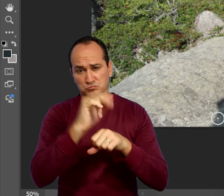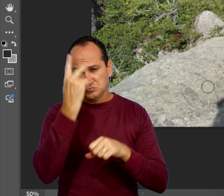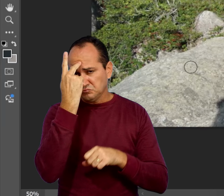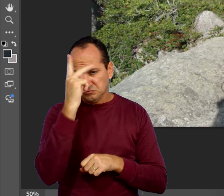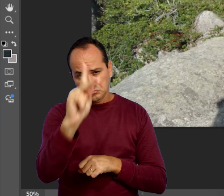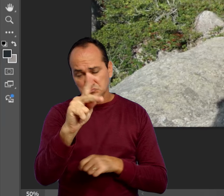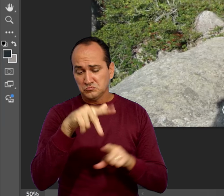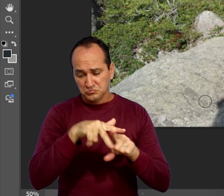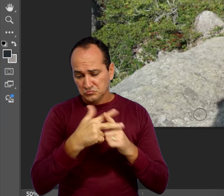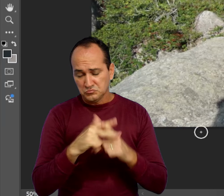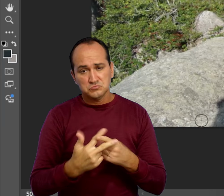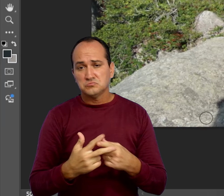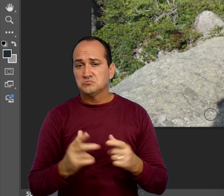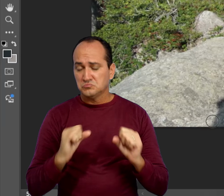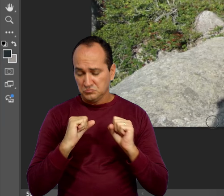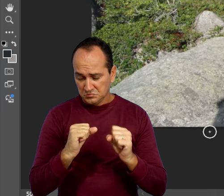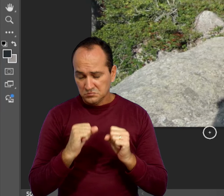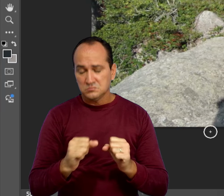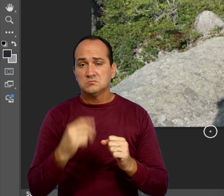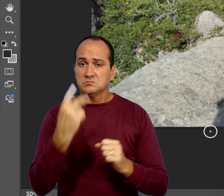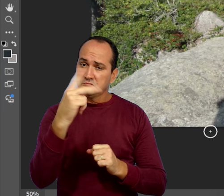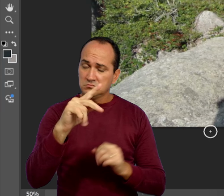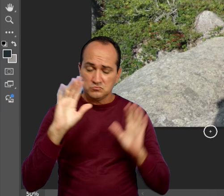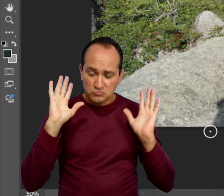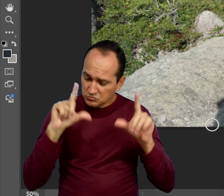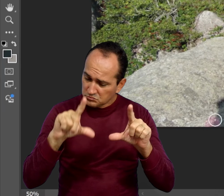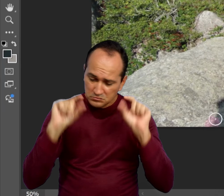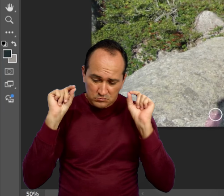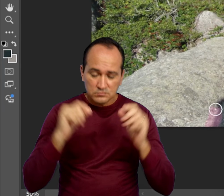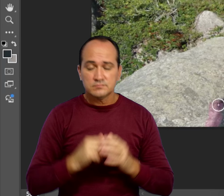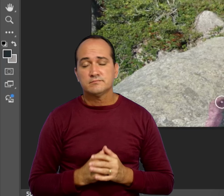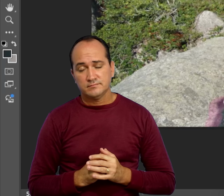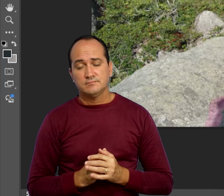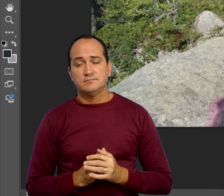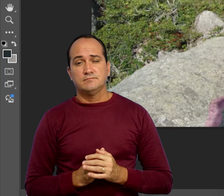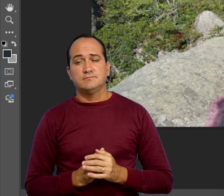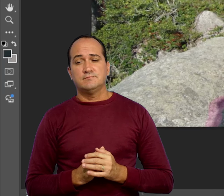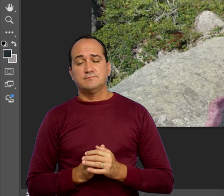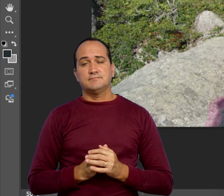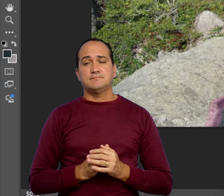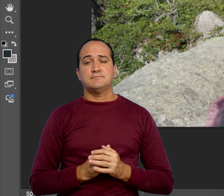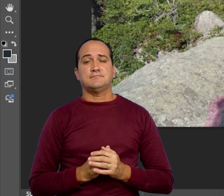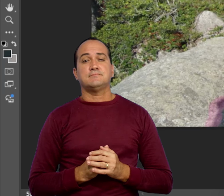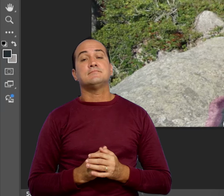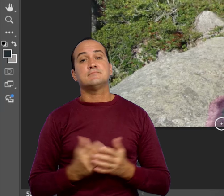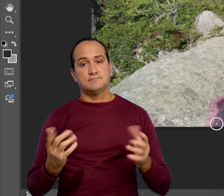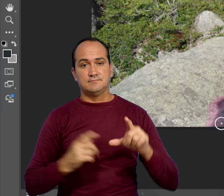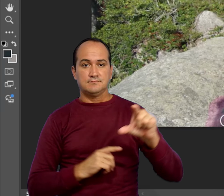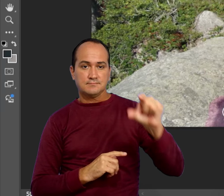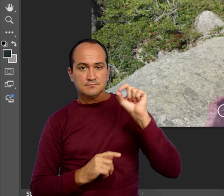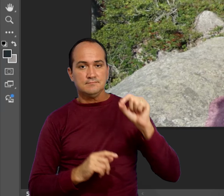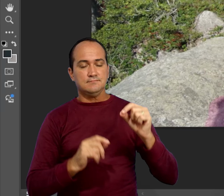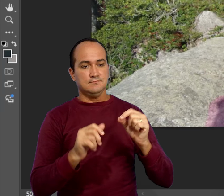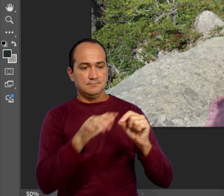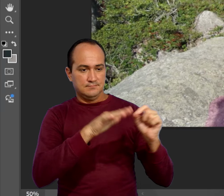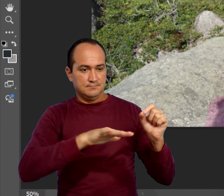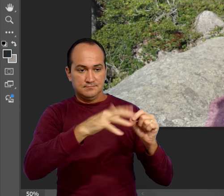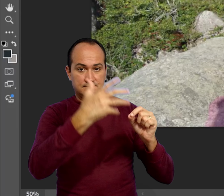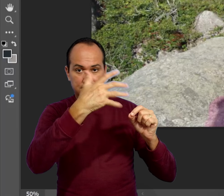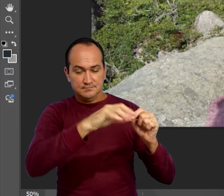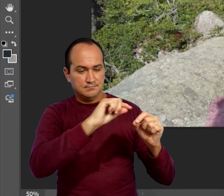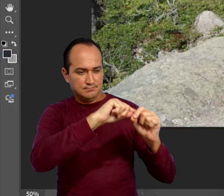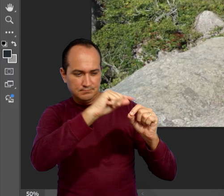outra técnica, tá? Você pode utilizar a ferramentazinha carimbo, né? A ferramenta clone. Enfim, você tem outras possibilidades. Então, eu vou selecionar